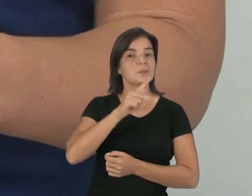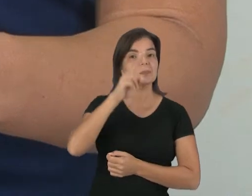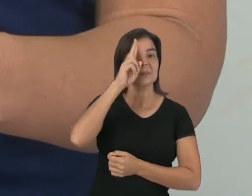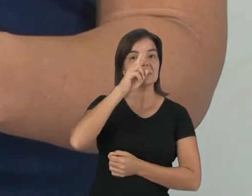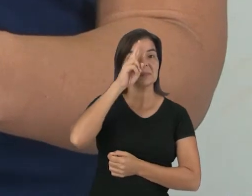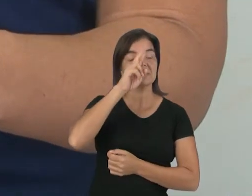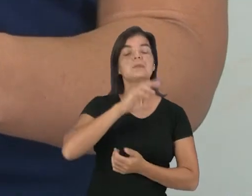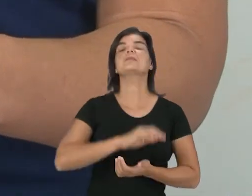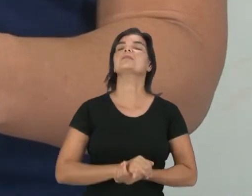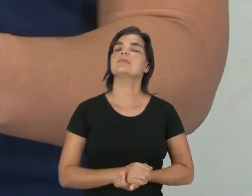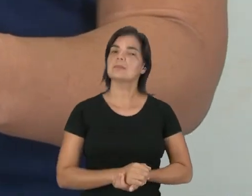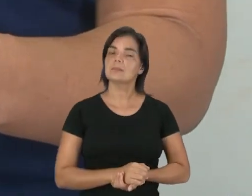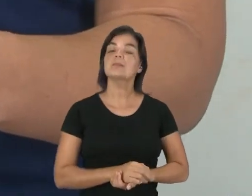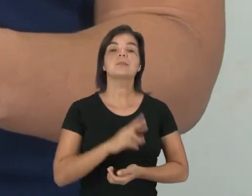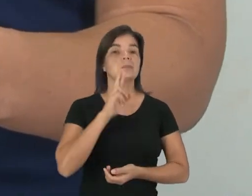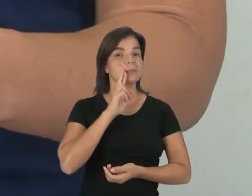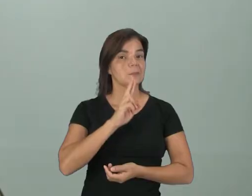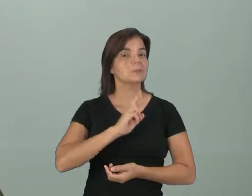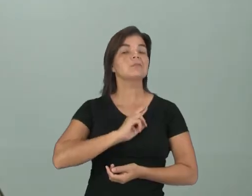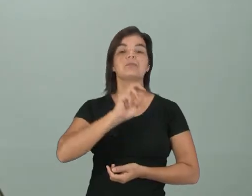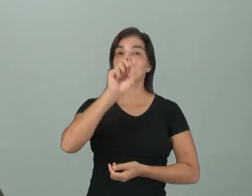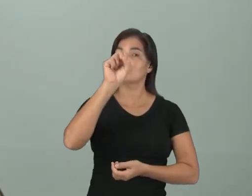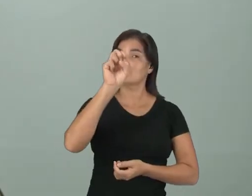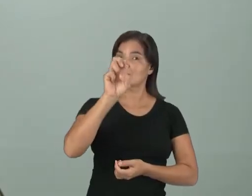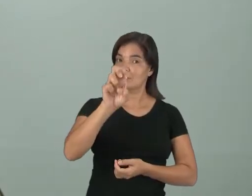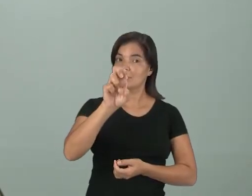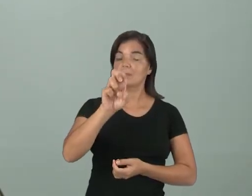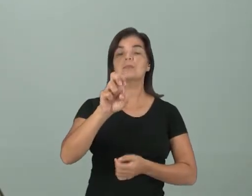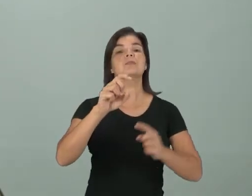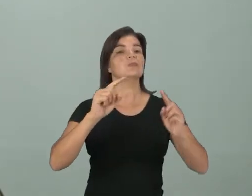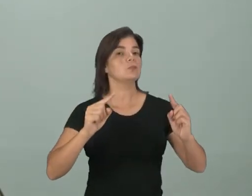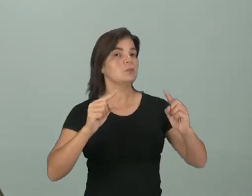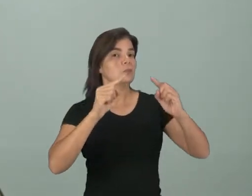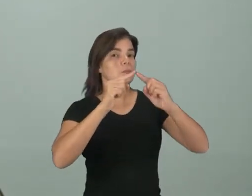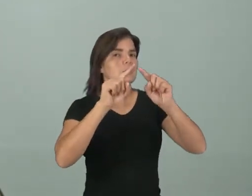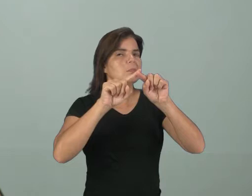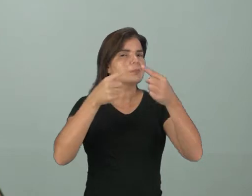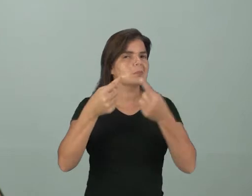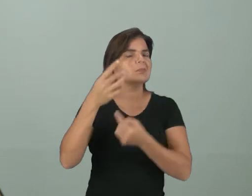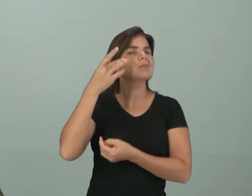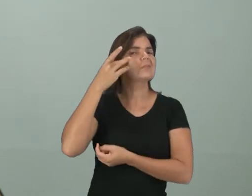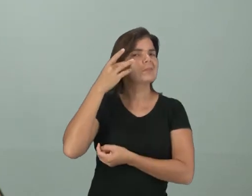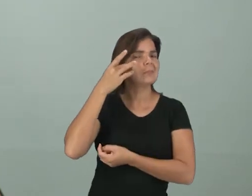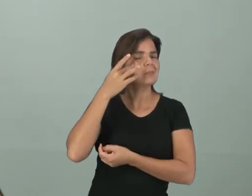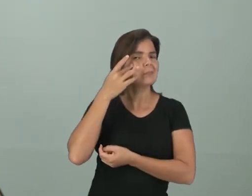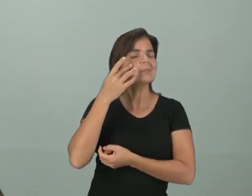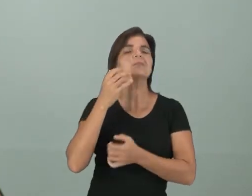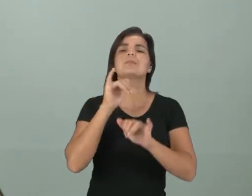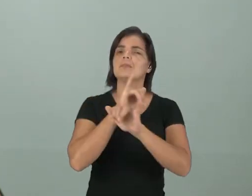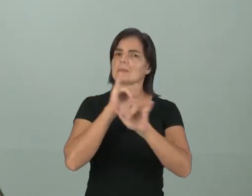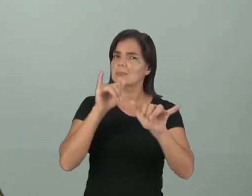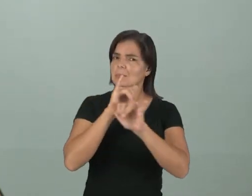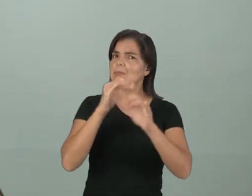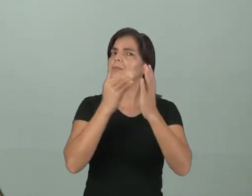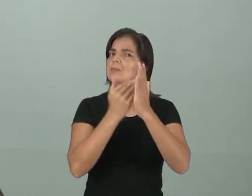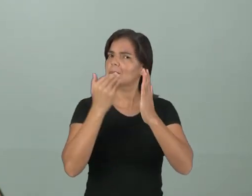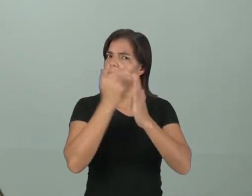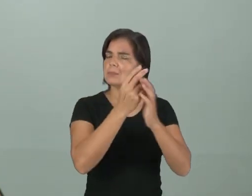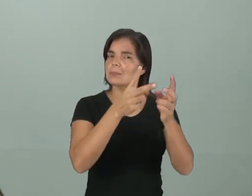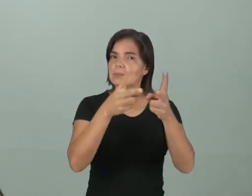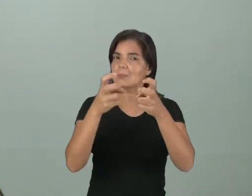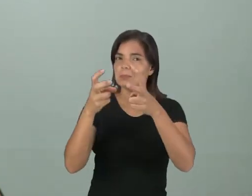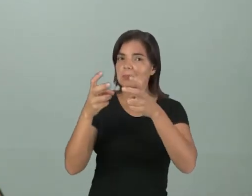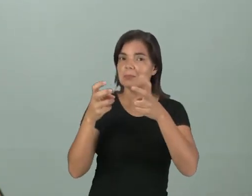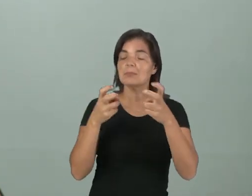lembrar? Isso, nós temos 5 vértices. Mas será que tem alguma informação a mais para a gente